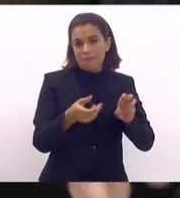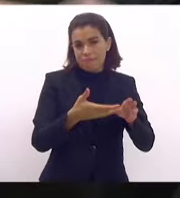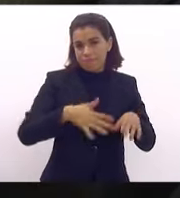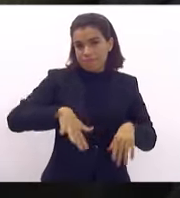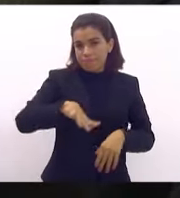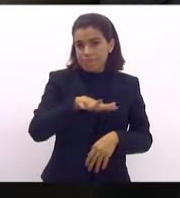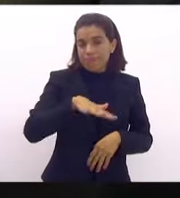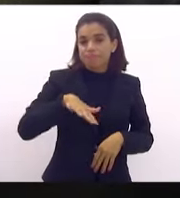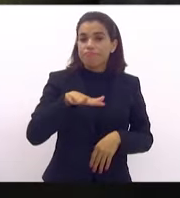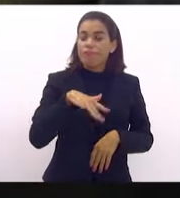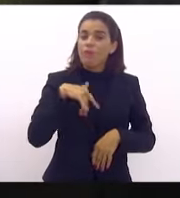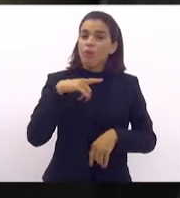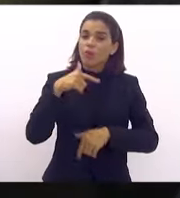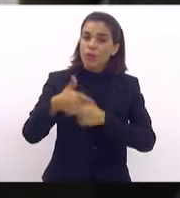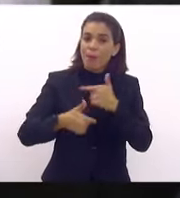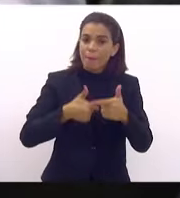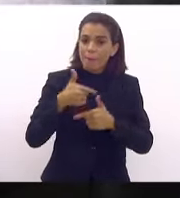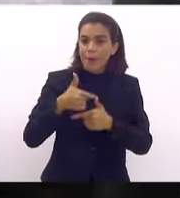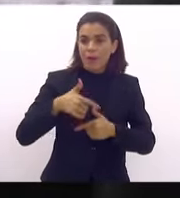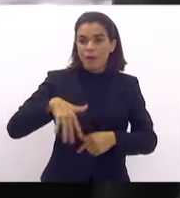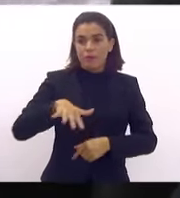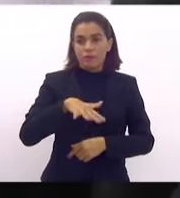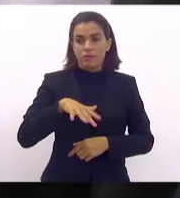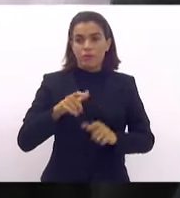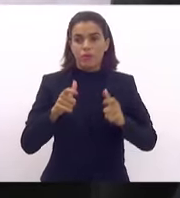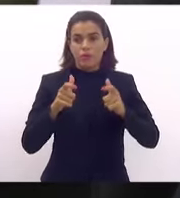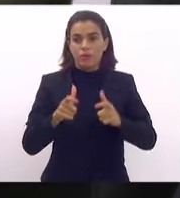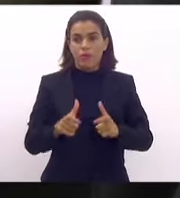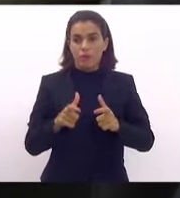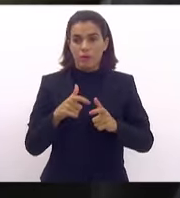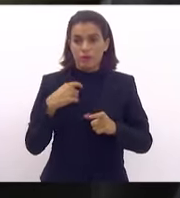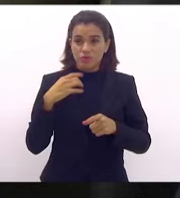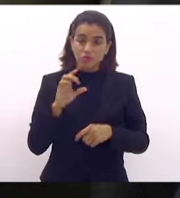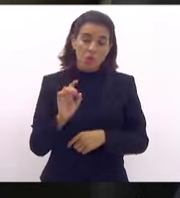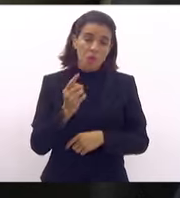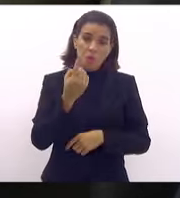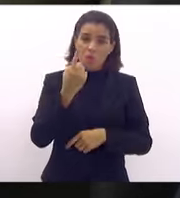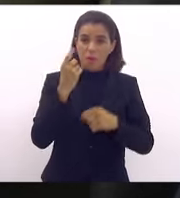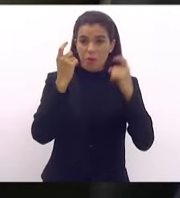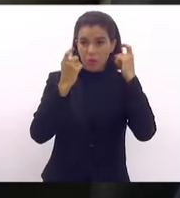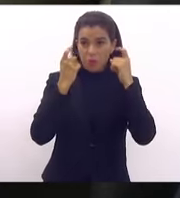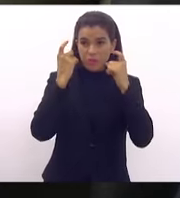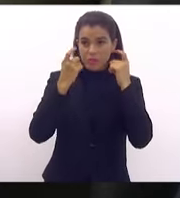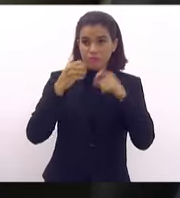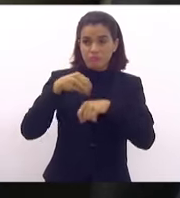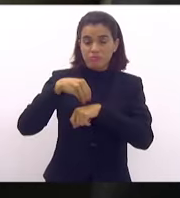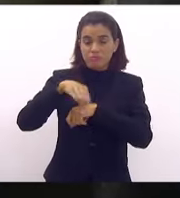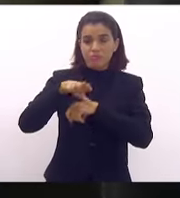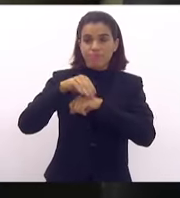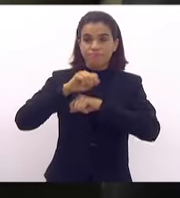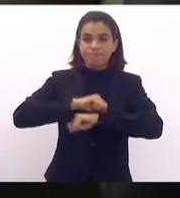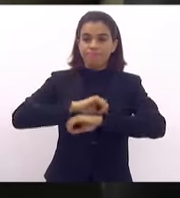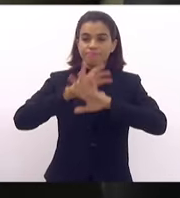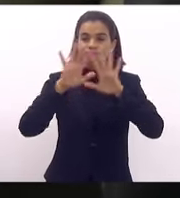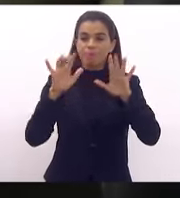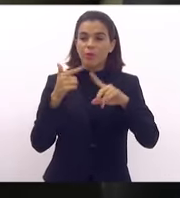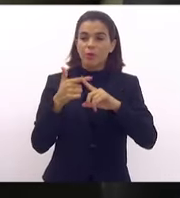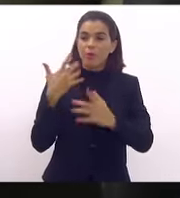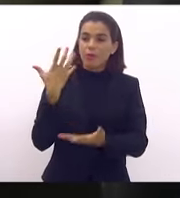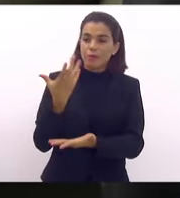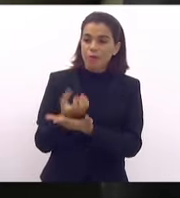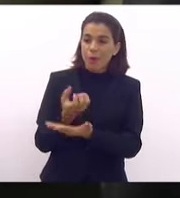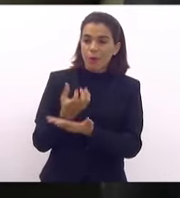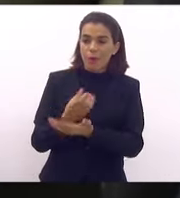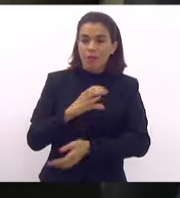das suas atividades locais. Então, era só essa a minha preocupação, que eu quero deixar aqui claro, né, porque isso fica registrado na